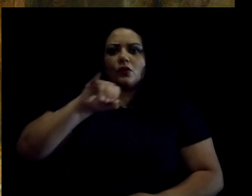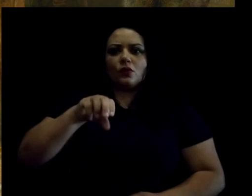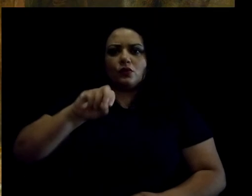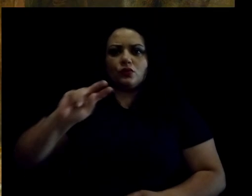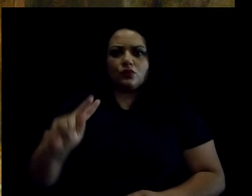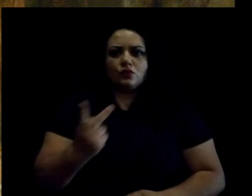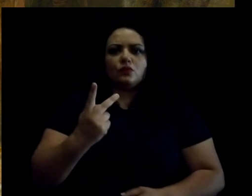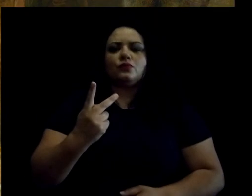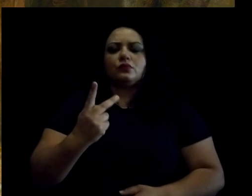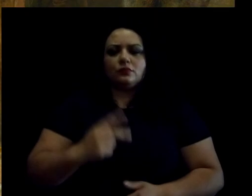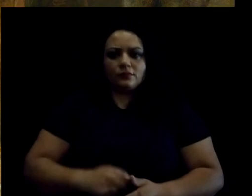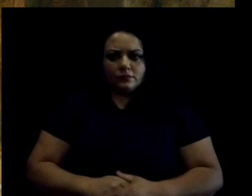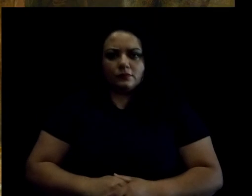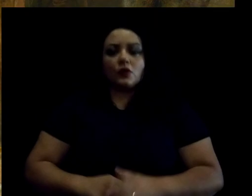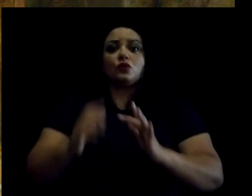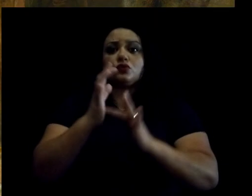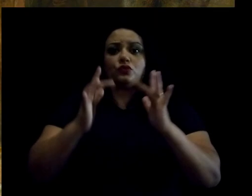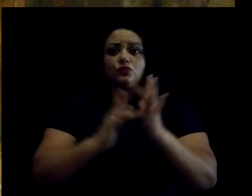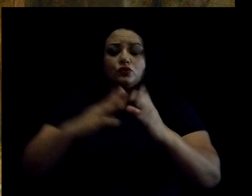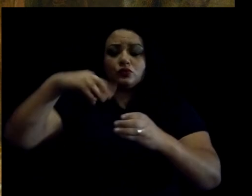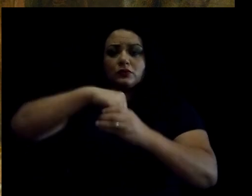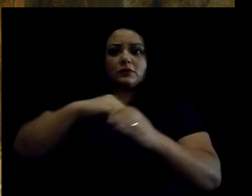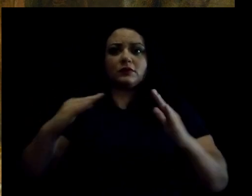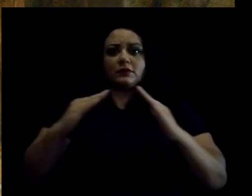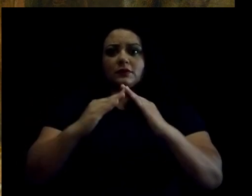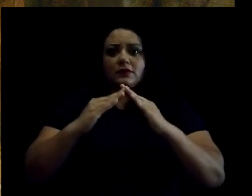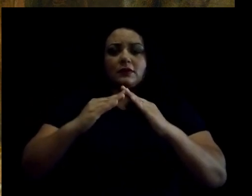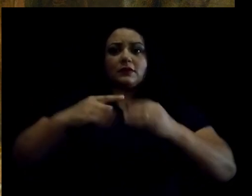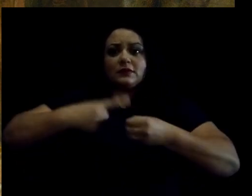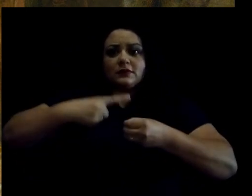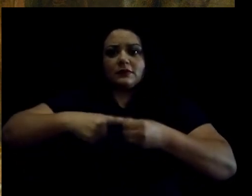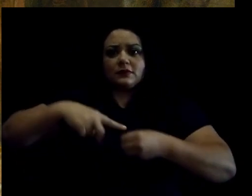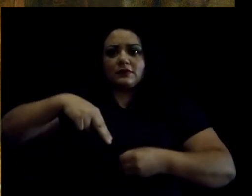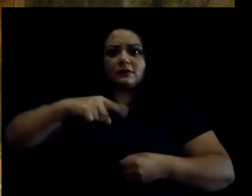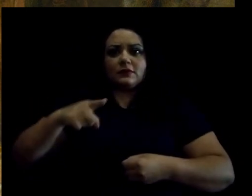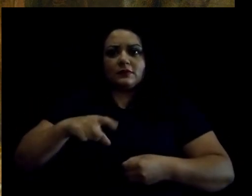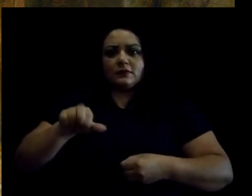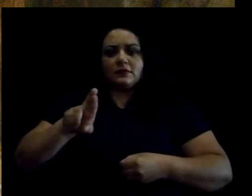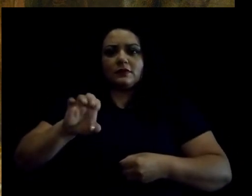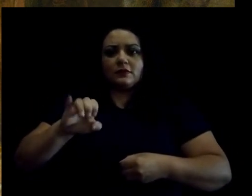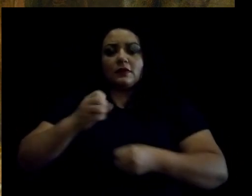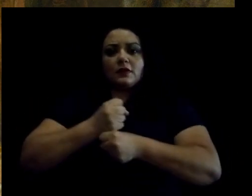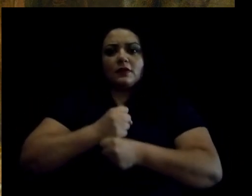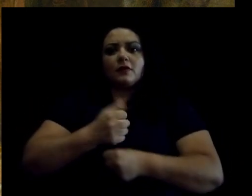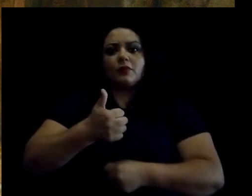John Everett Millais. Jesus em sua casa em Nazaré, 1850.